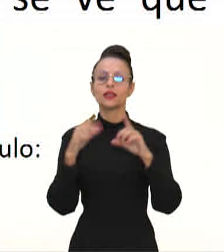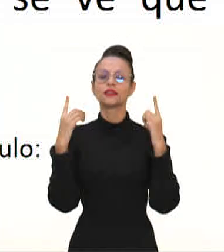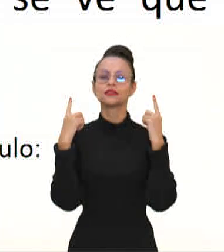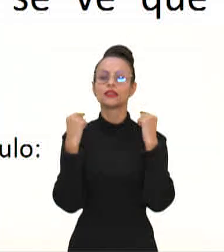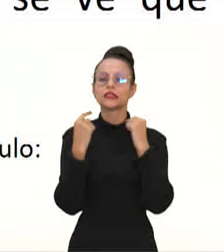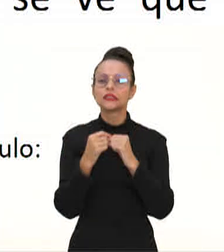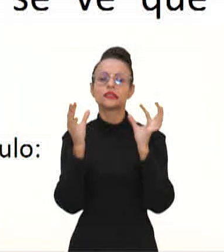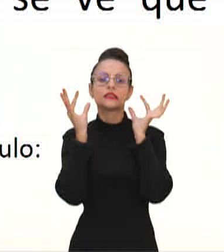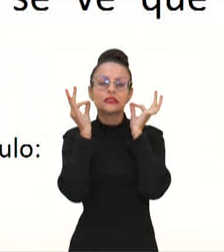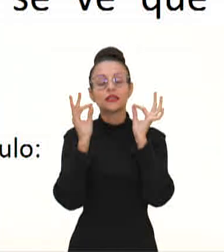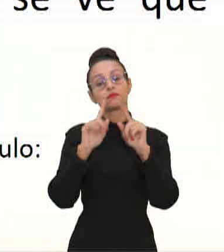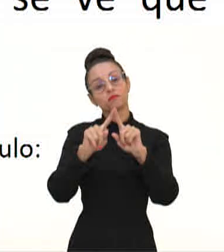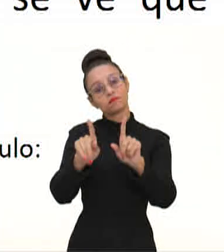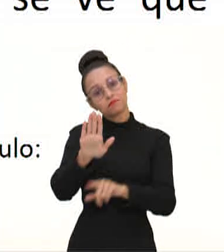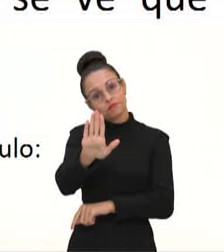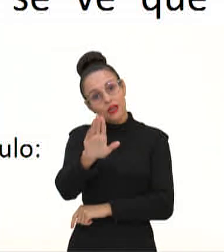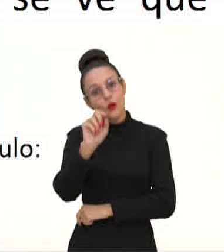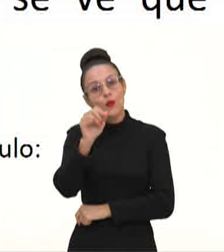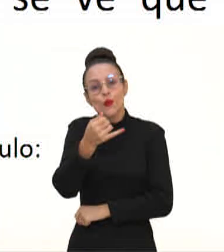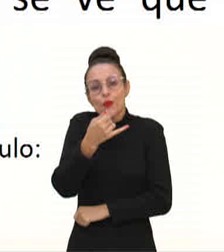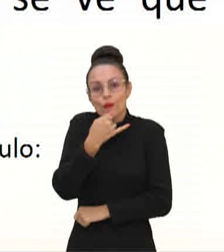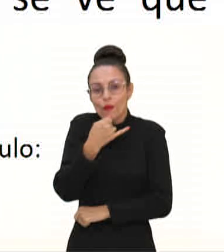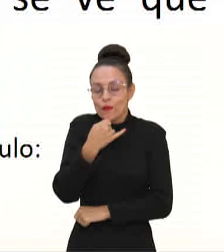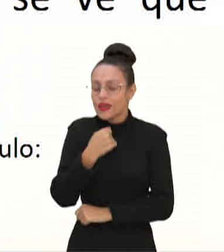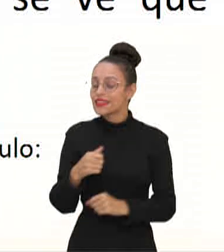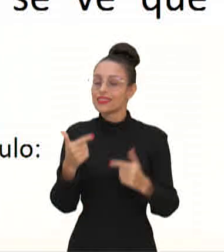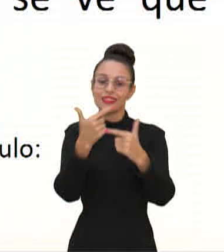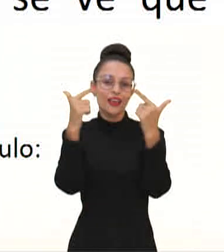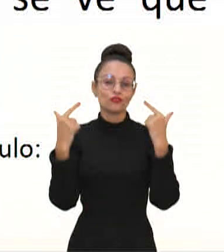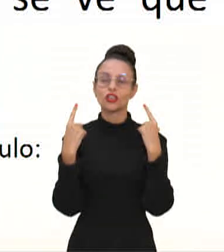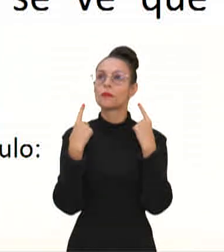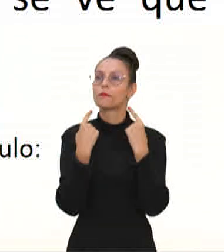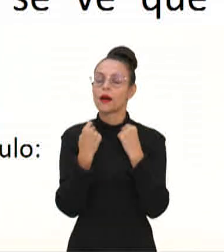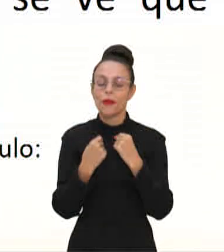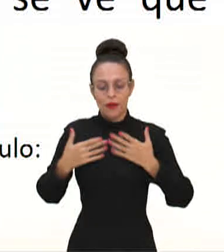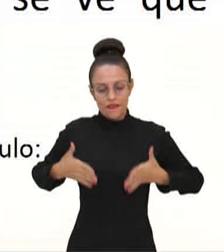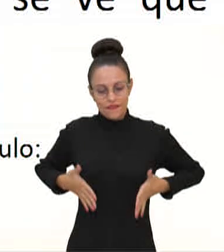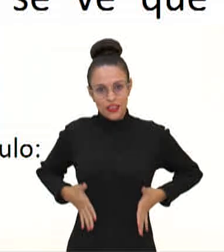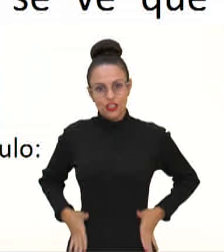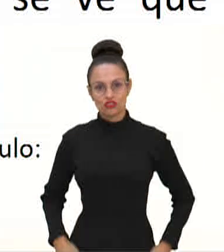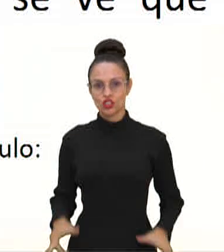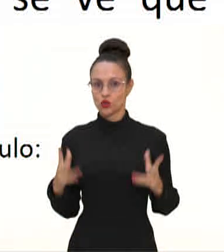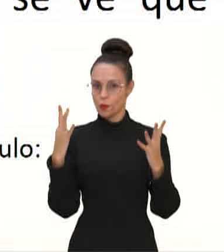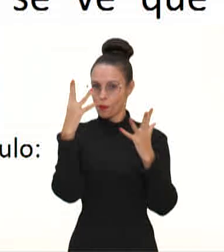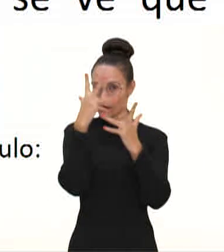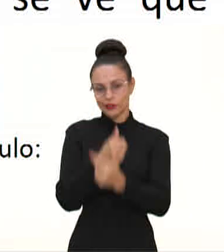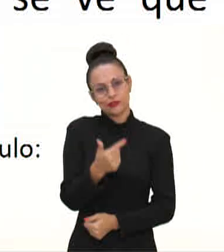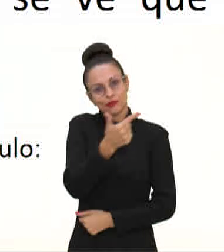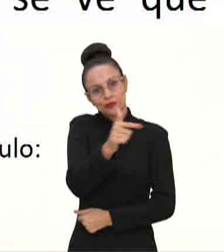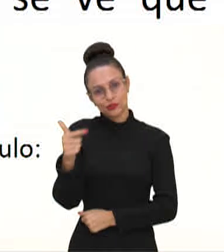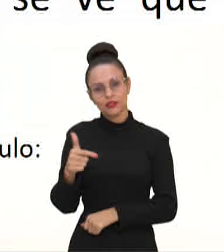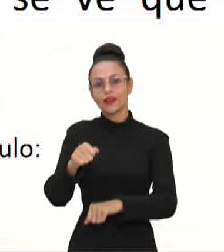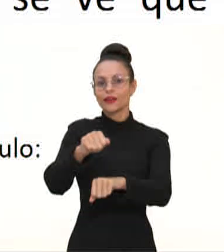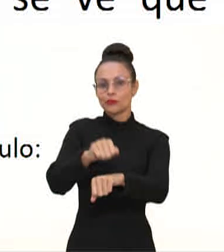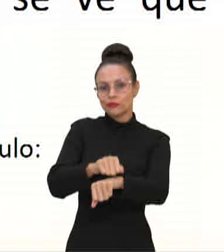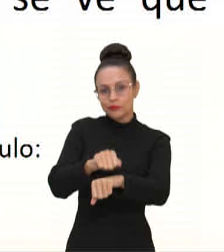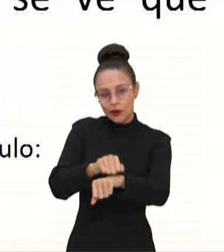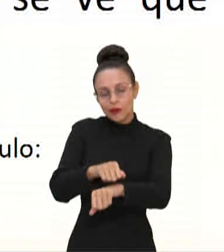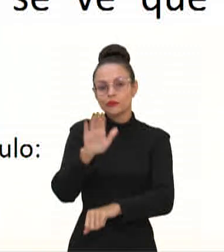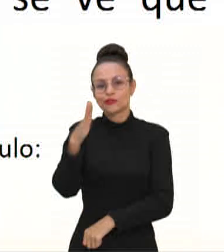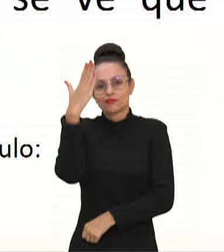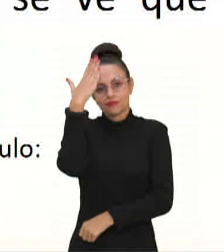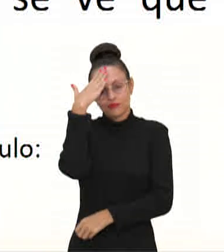adornos. Infelizmente, não tinha adornos, nem os vestidos eram bem cortados. Pobres já se